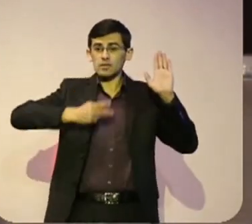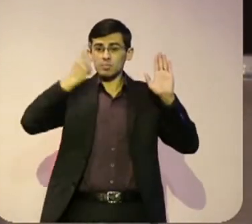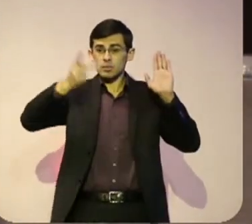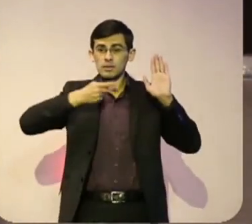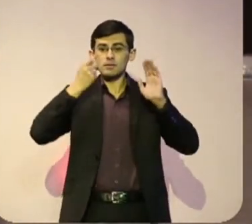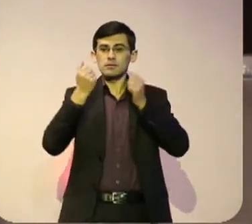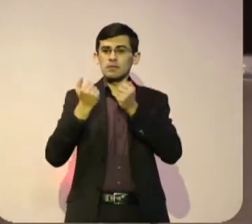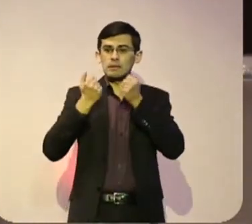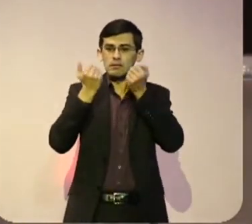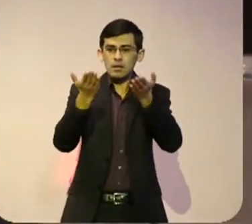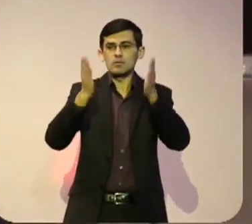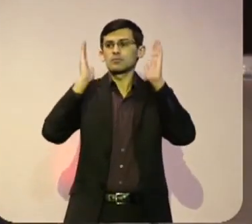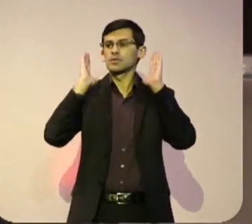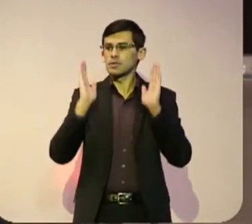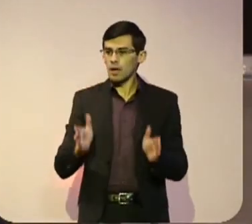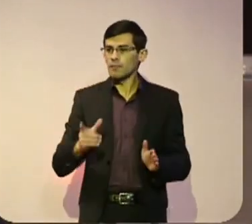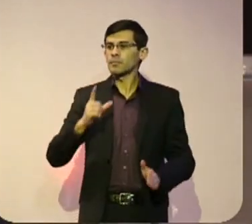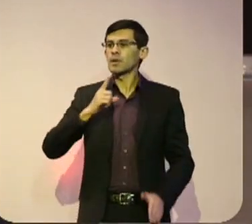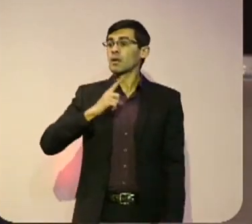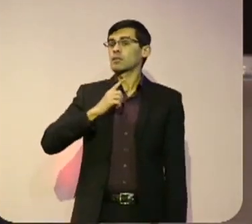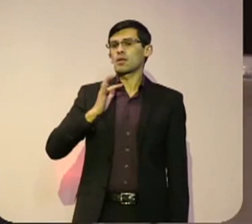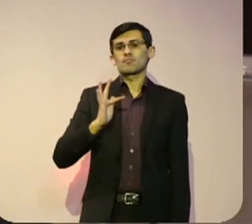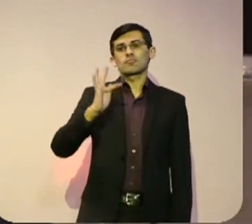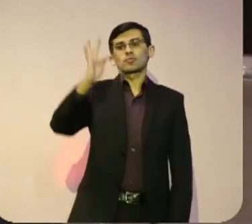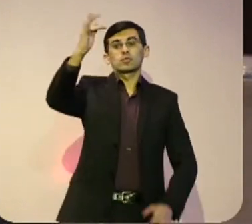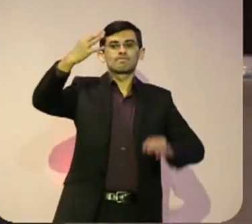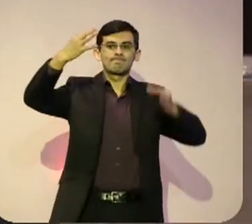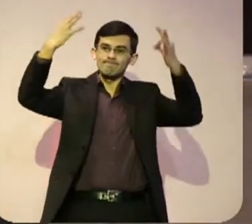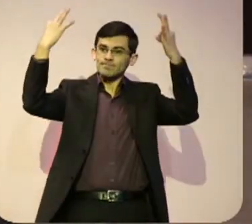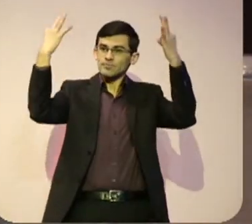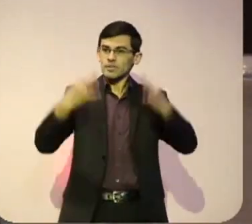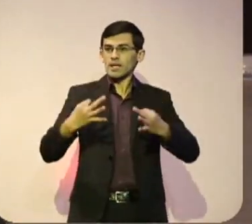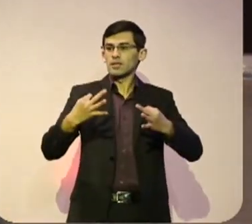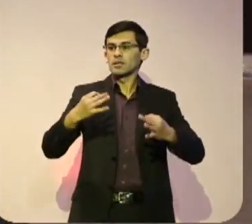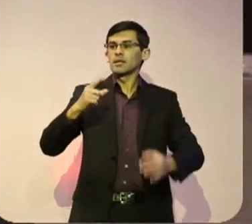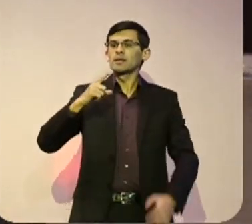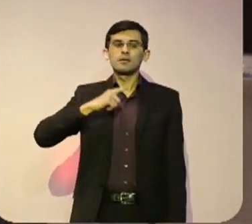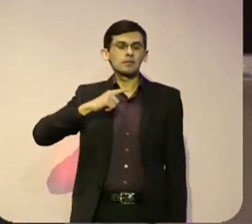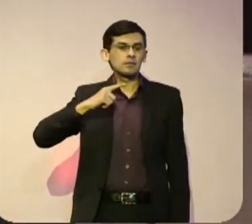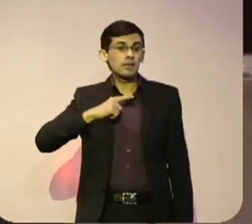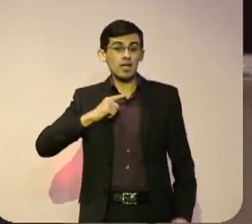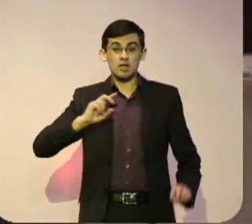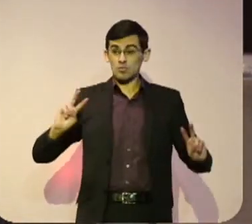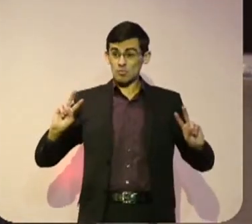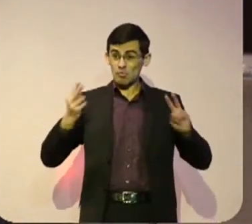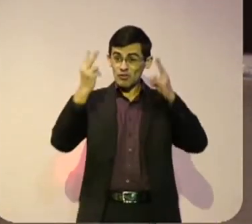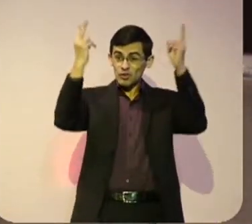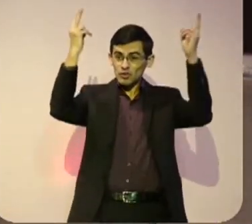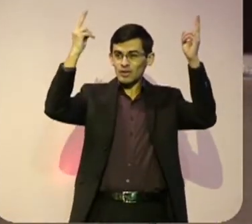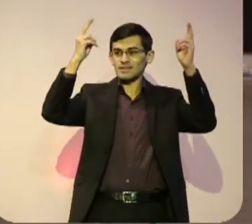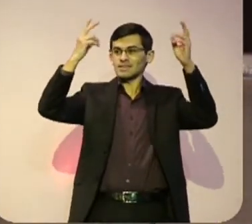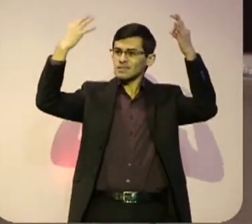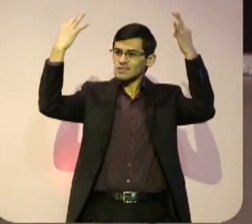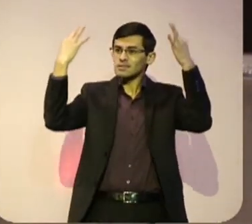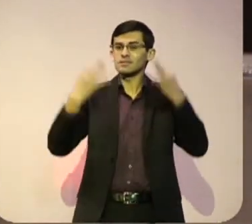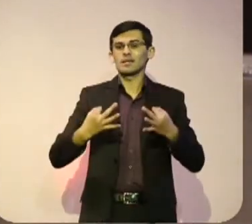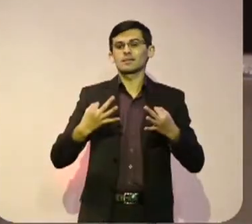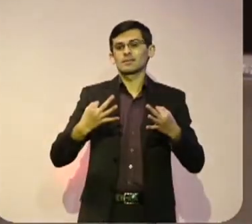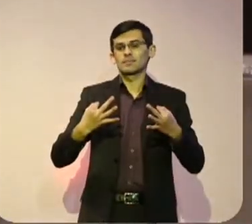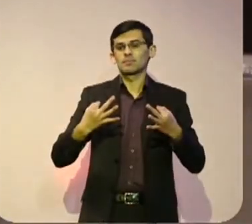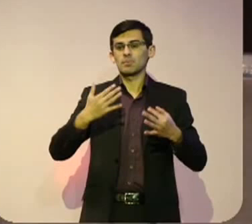deu. Tem um futuro certo, tem sim uma vitória no fim do